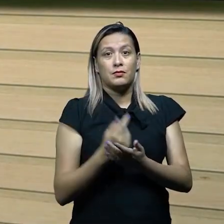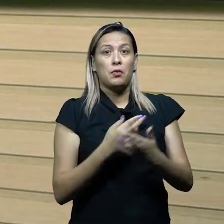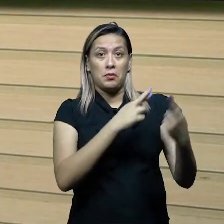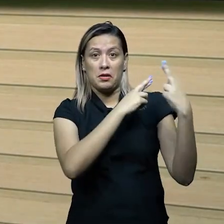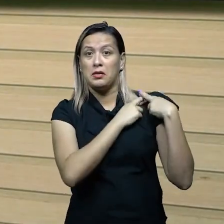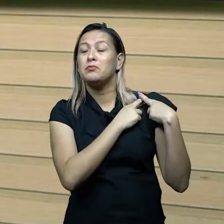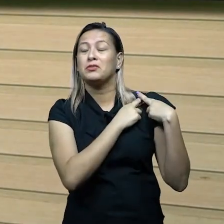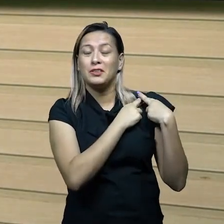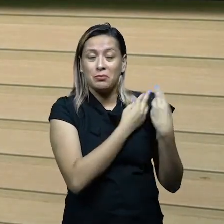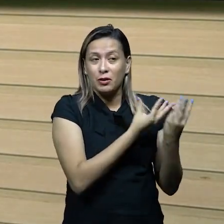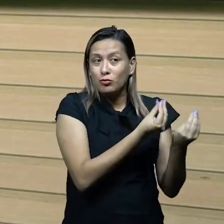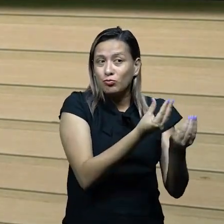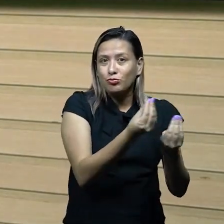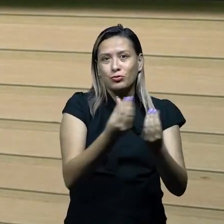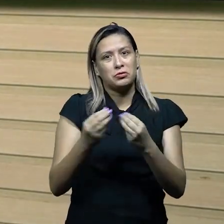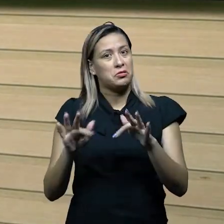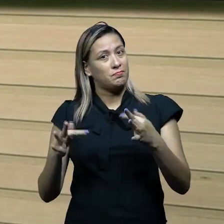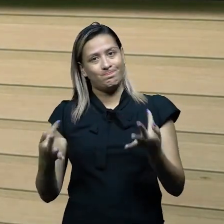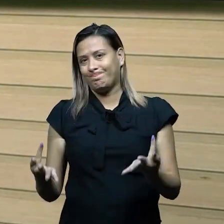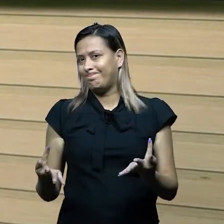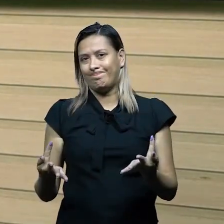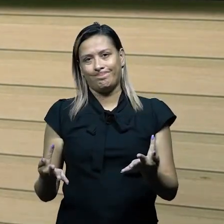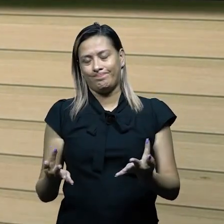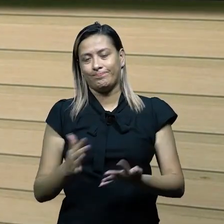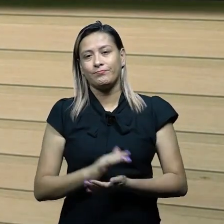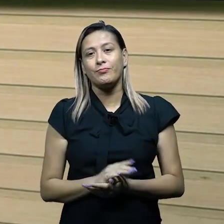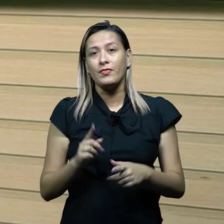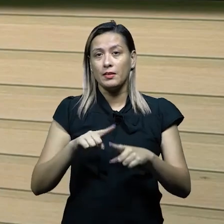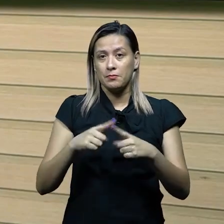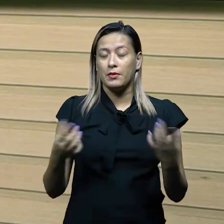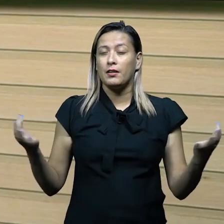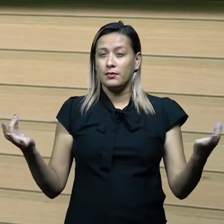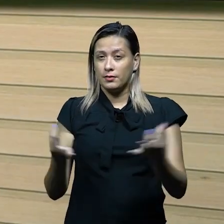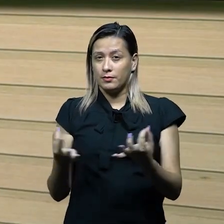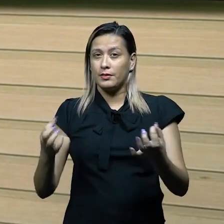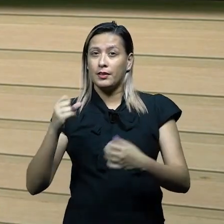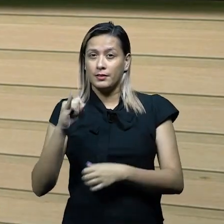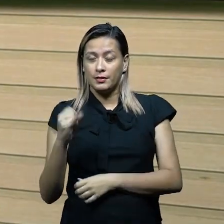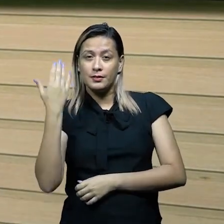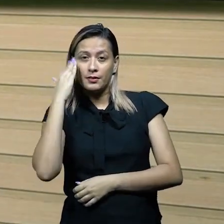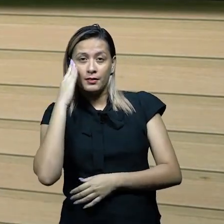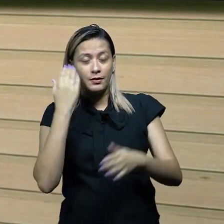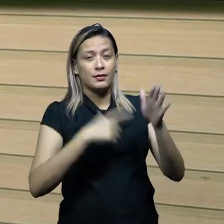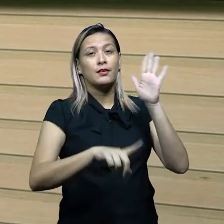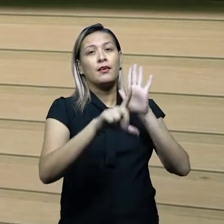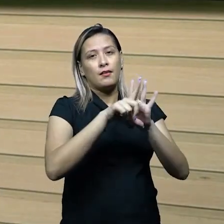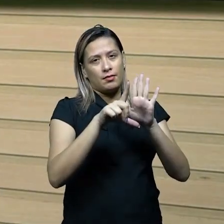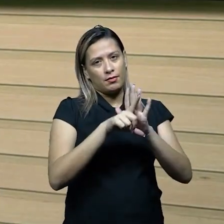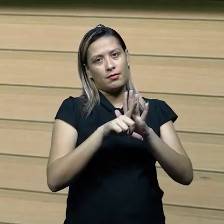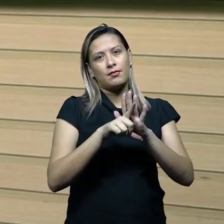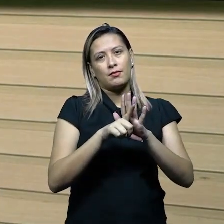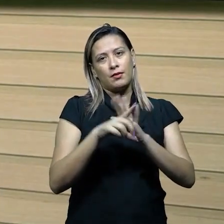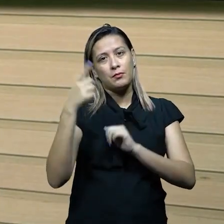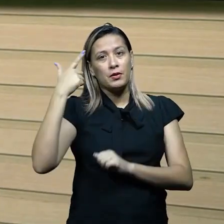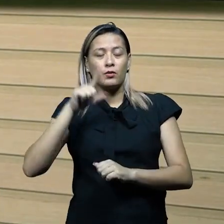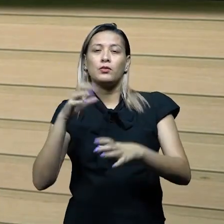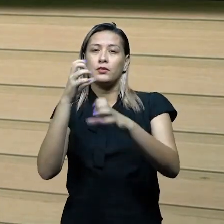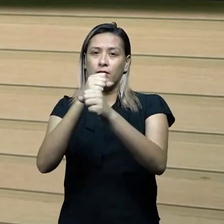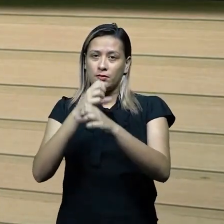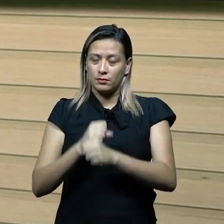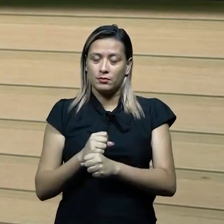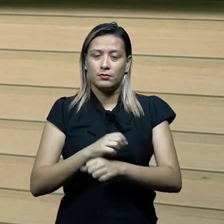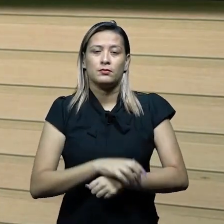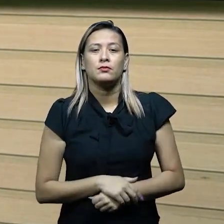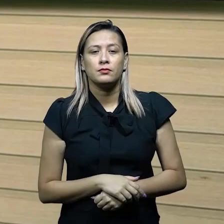Então quem trabalha no departamento pessoal são muitas atividades. De fato não é simples. Agora só vai conseguir ter eficácia se entender